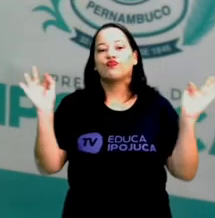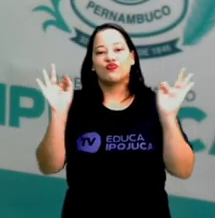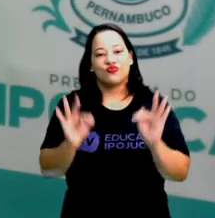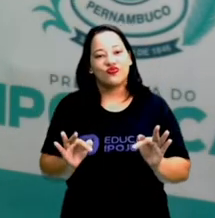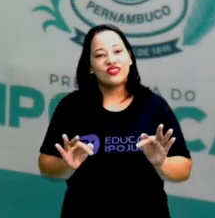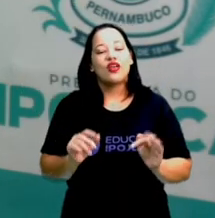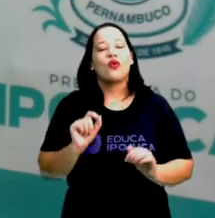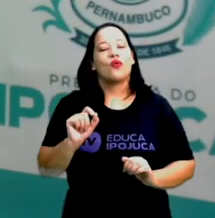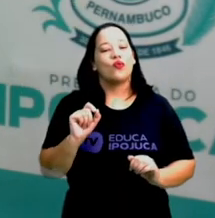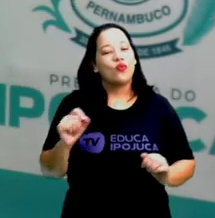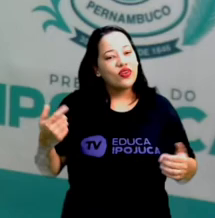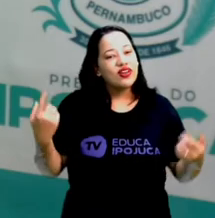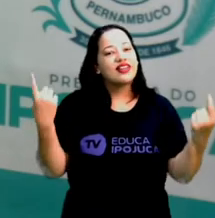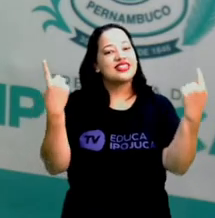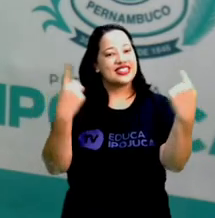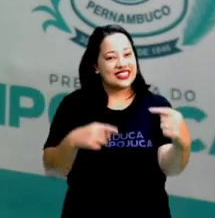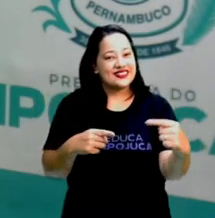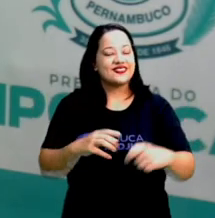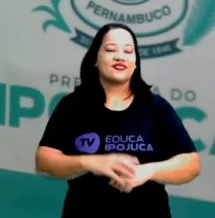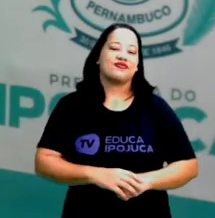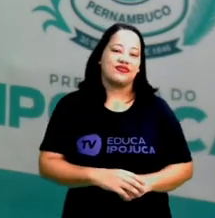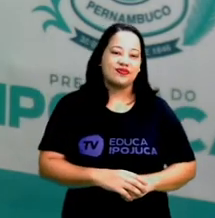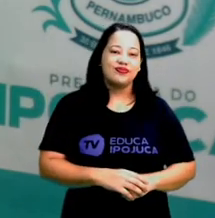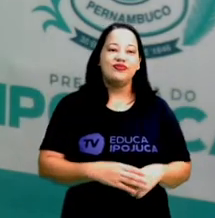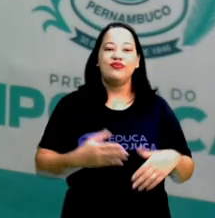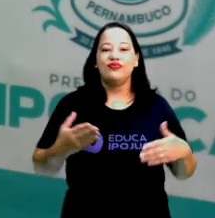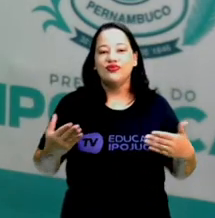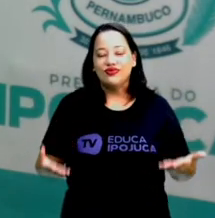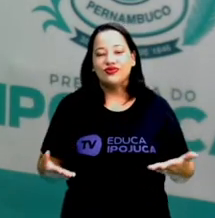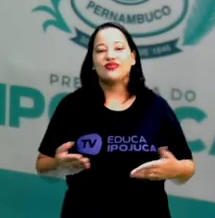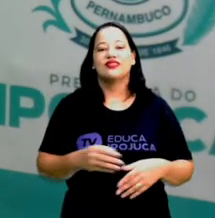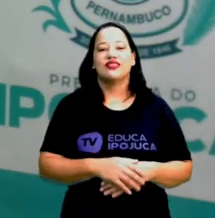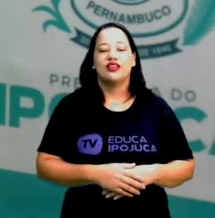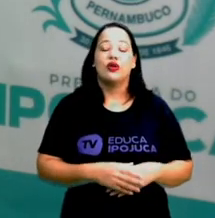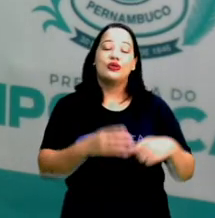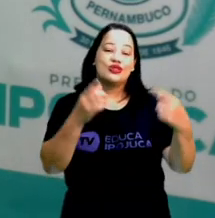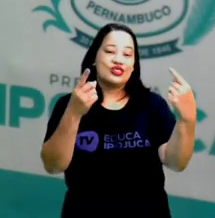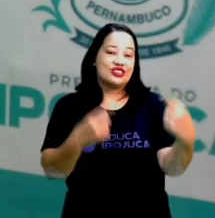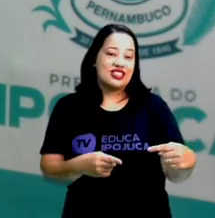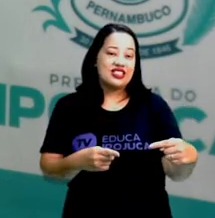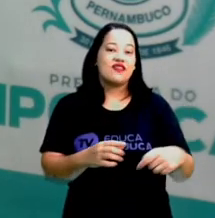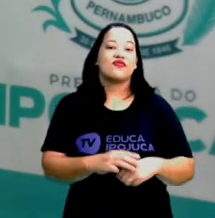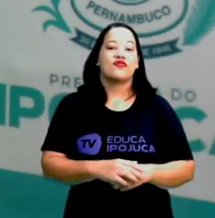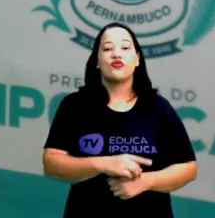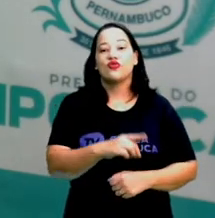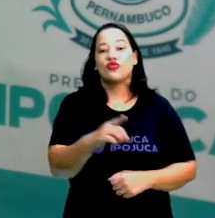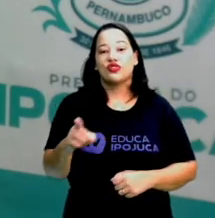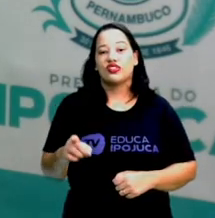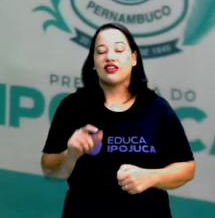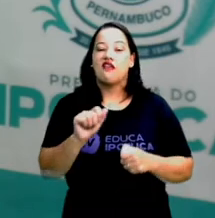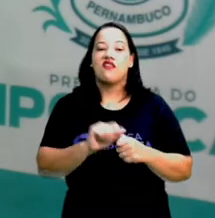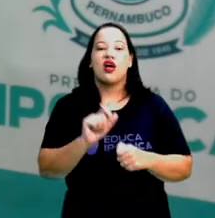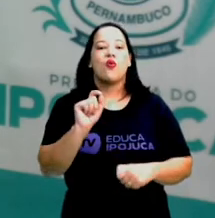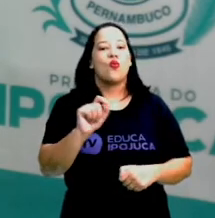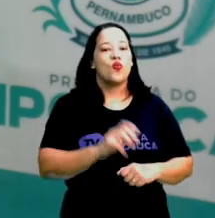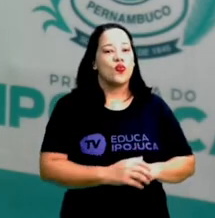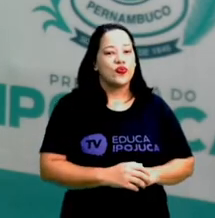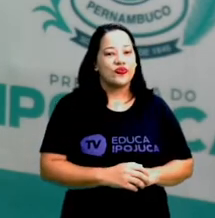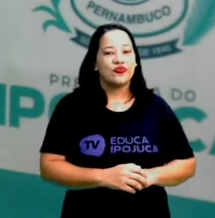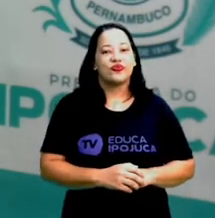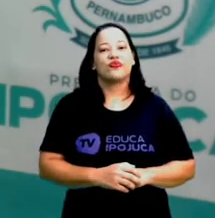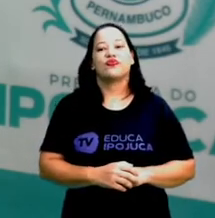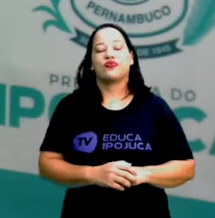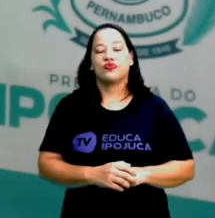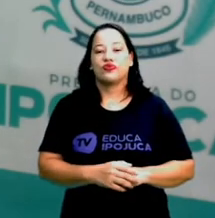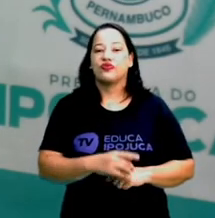nosso desafio de hoje. Legal! Então, no nosso desafio, vocês vão fazer.